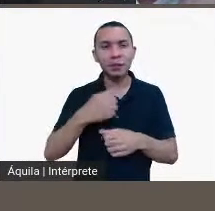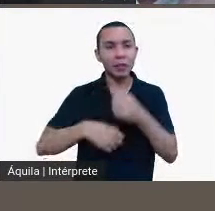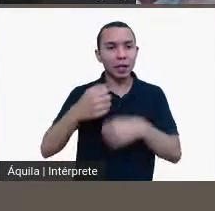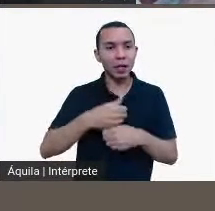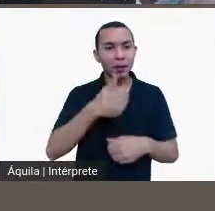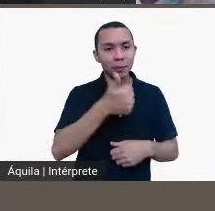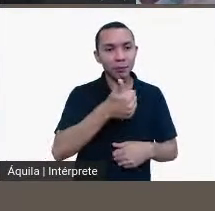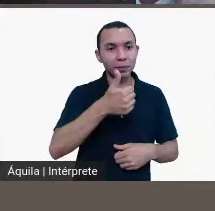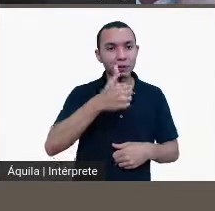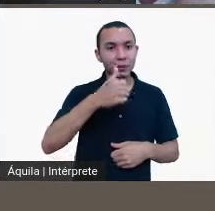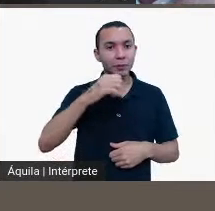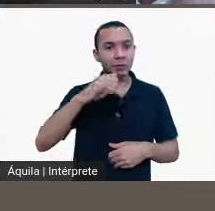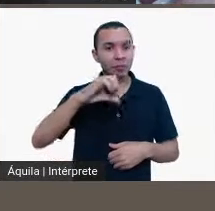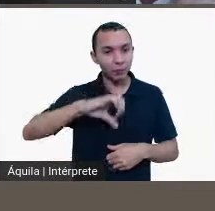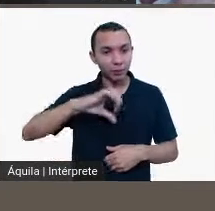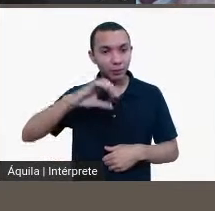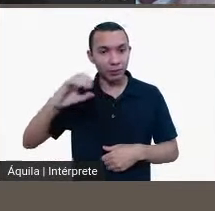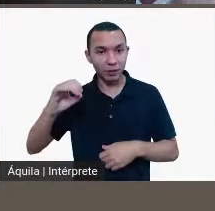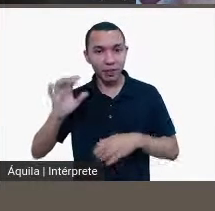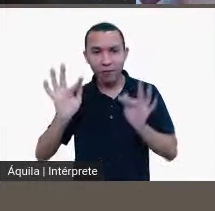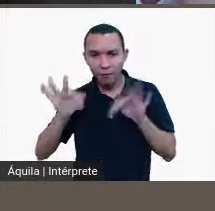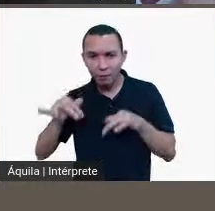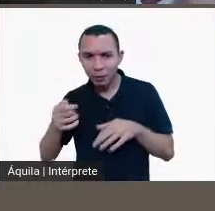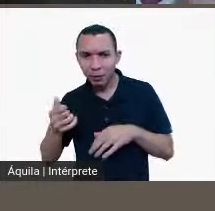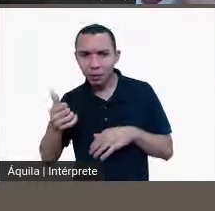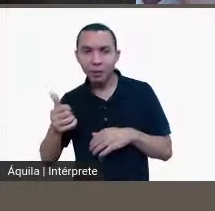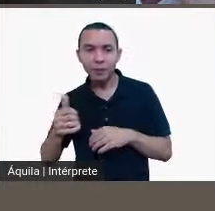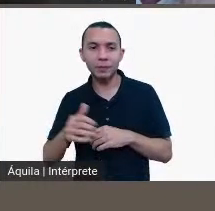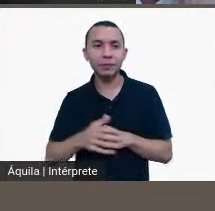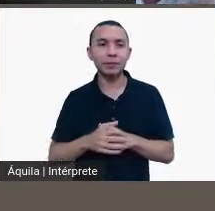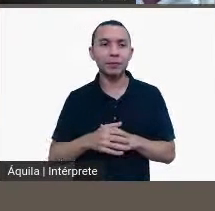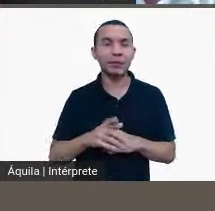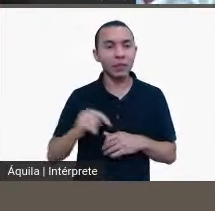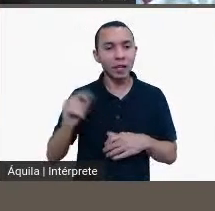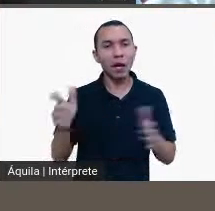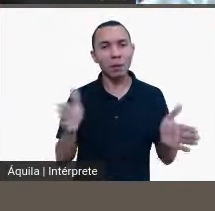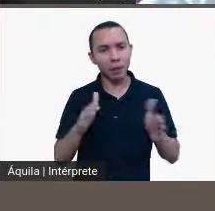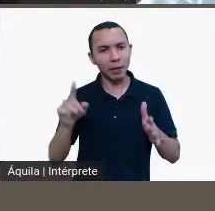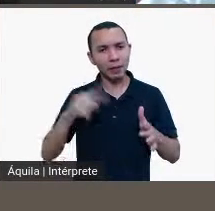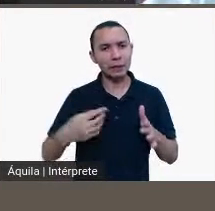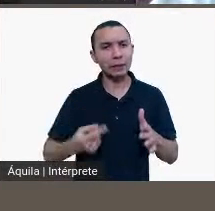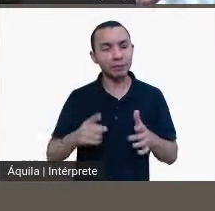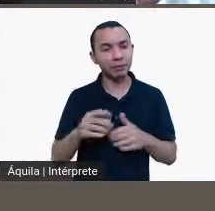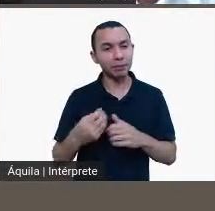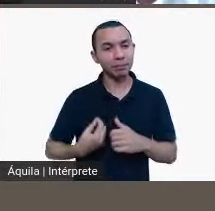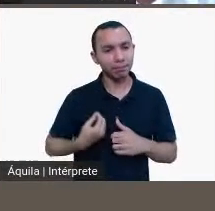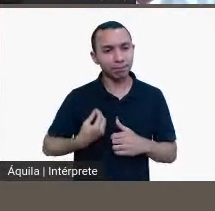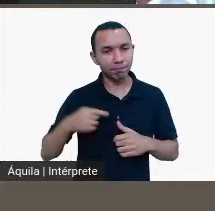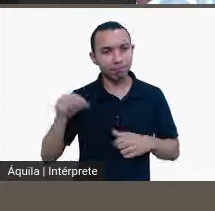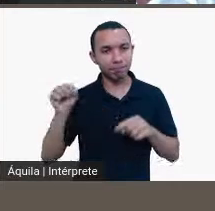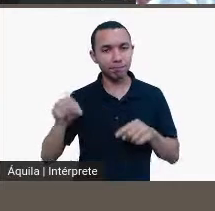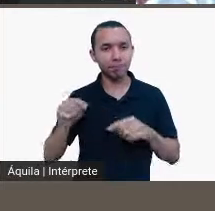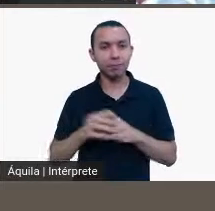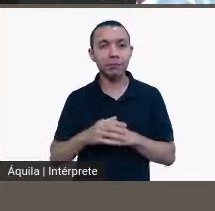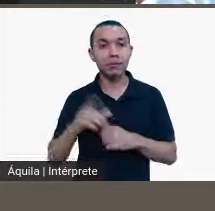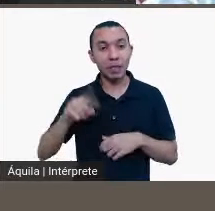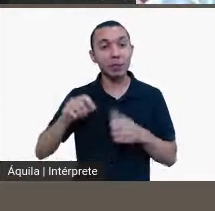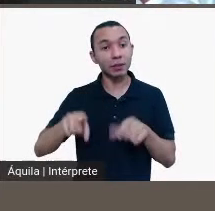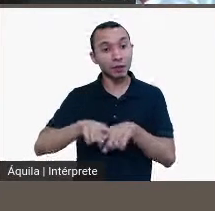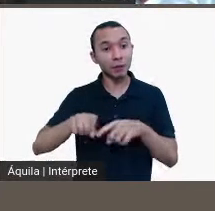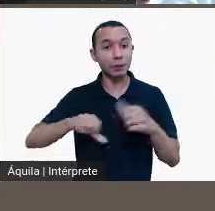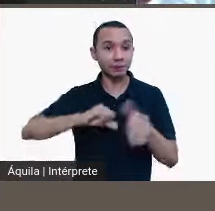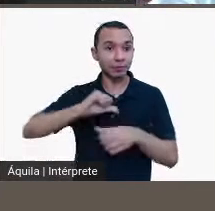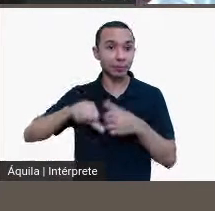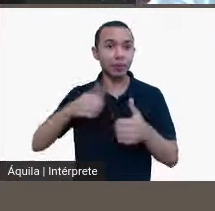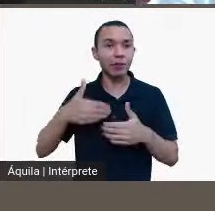se debruçam sobre os impactos dessa presença e, consequentemente, dessas mudanças. E vai